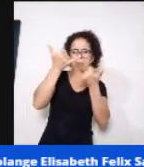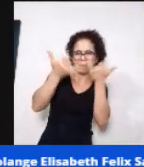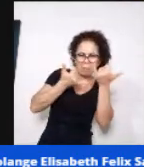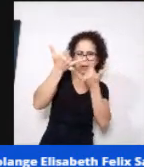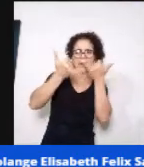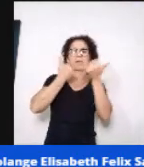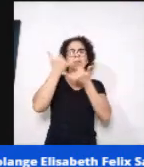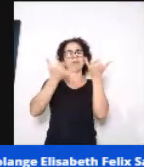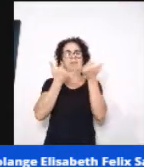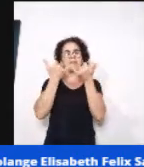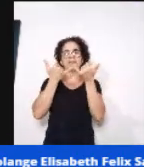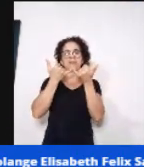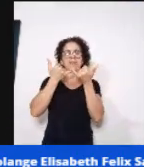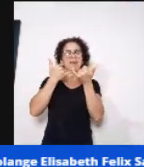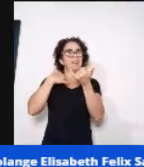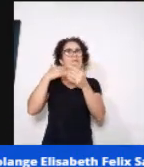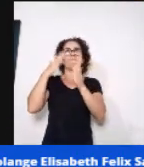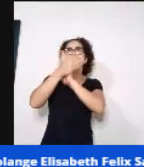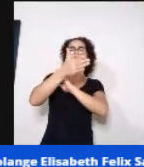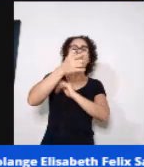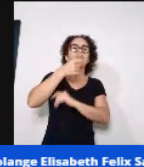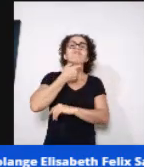A gente sai sem voz,